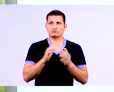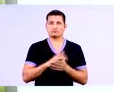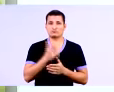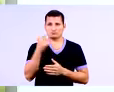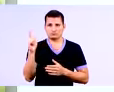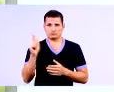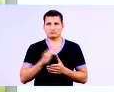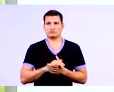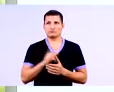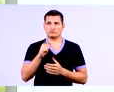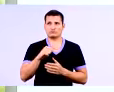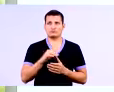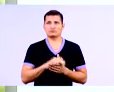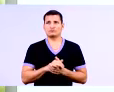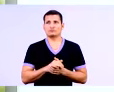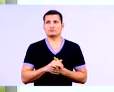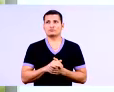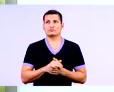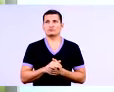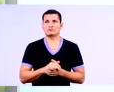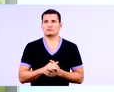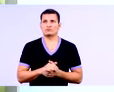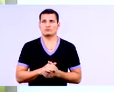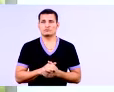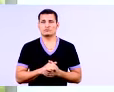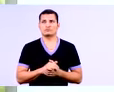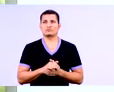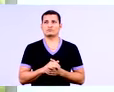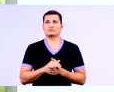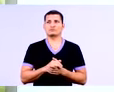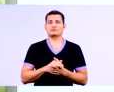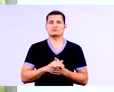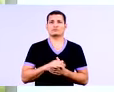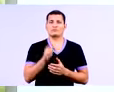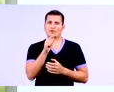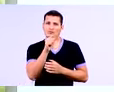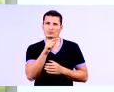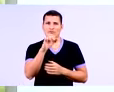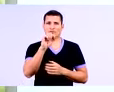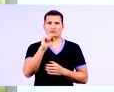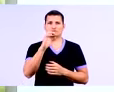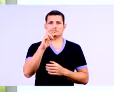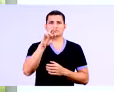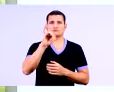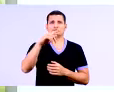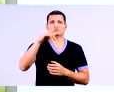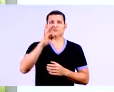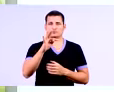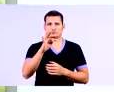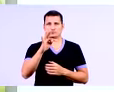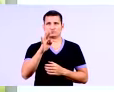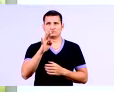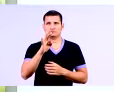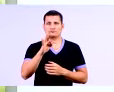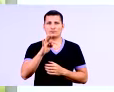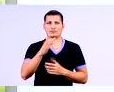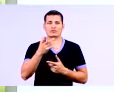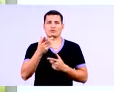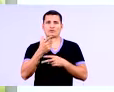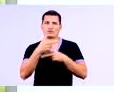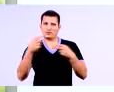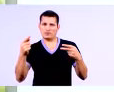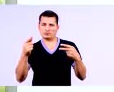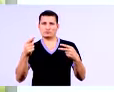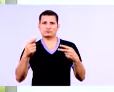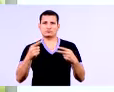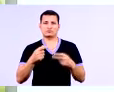item é vincular esse script, essa operação que eu criei, a um elemento.